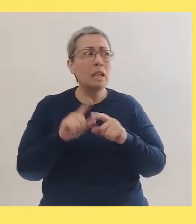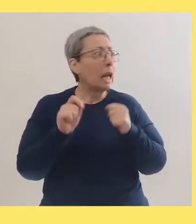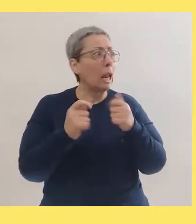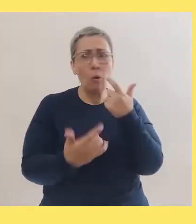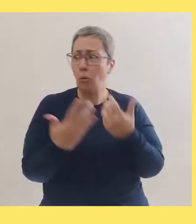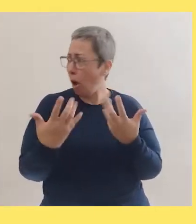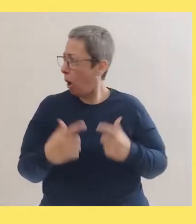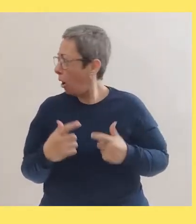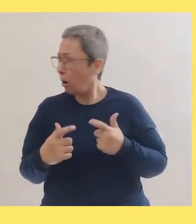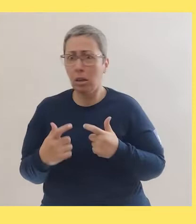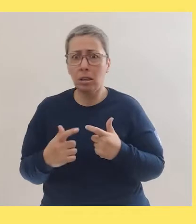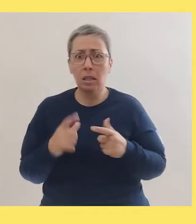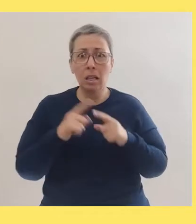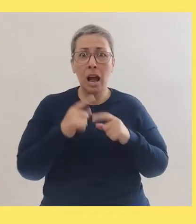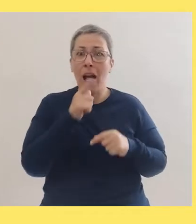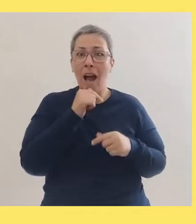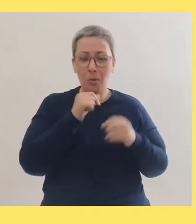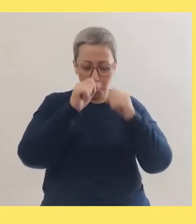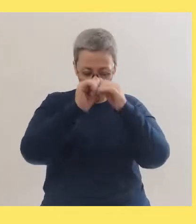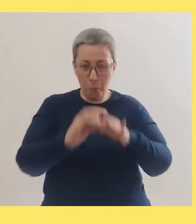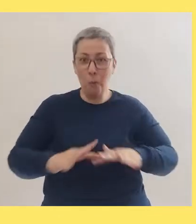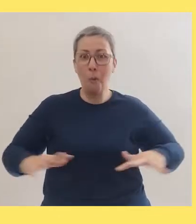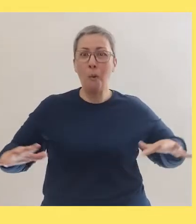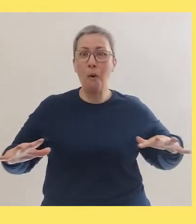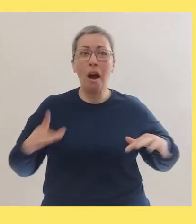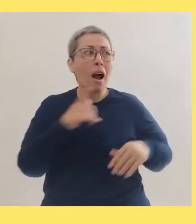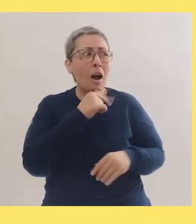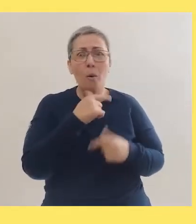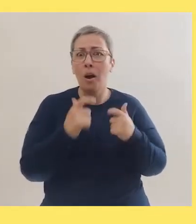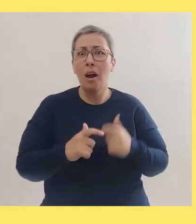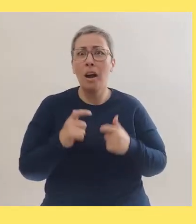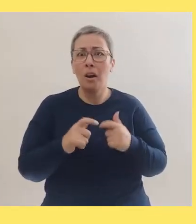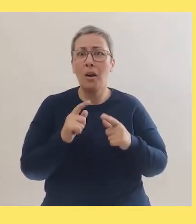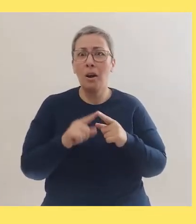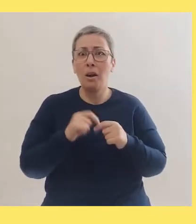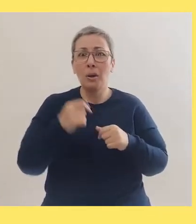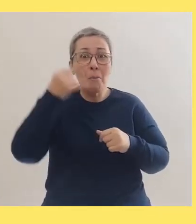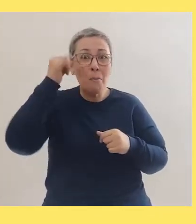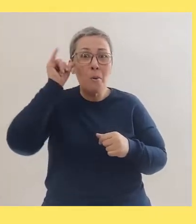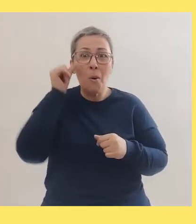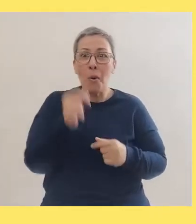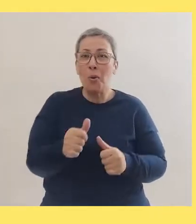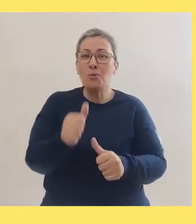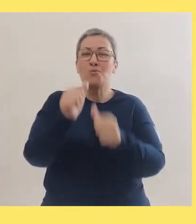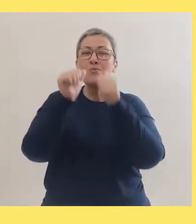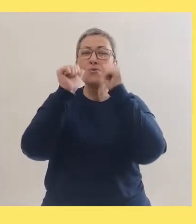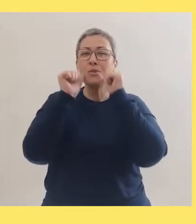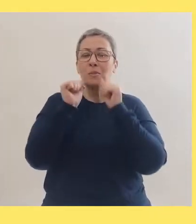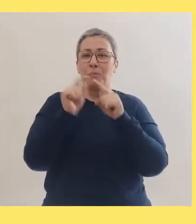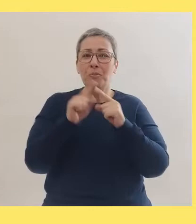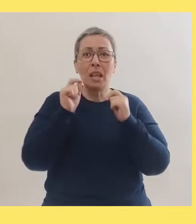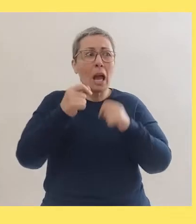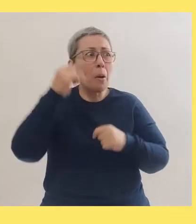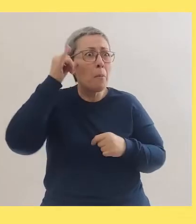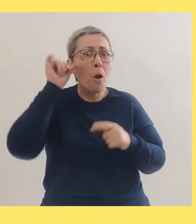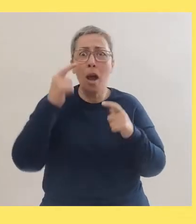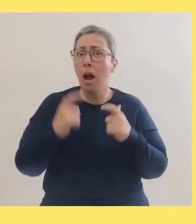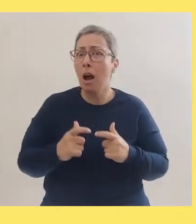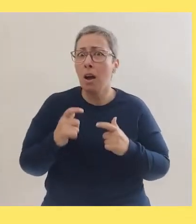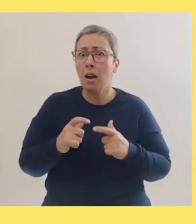o fogo? A água apagou. Cadê a água? O boi bebeu. Cadê o